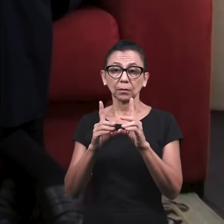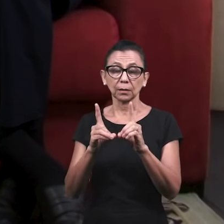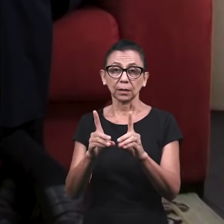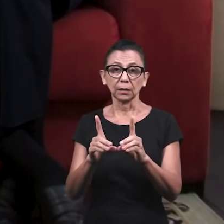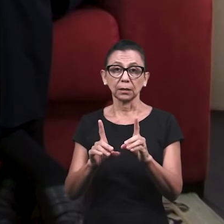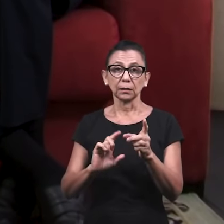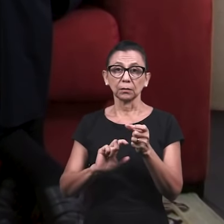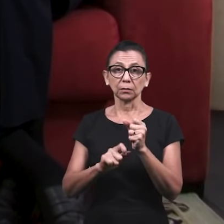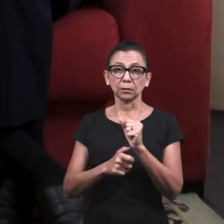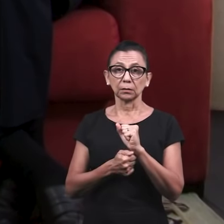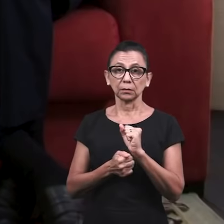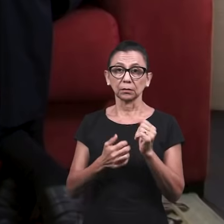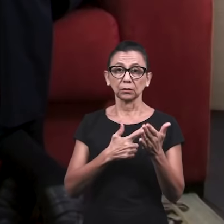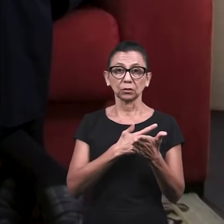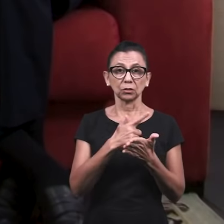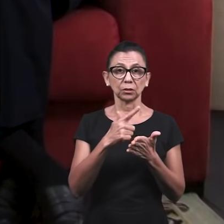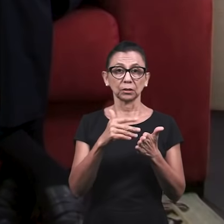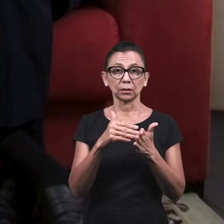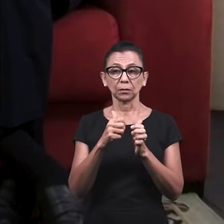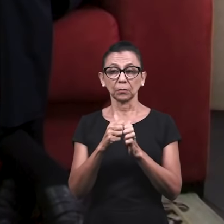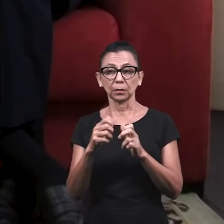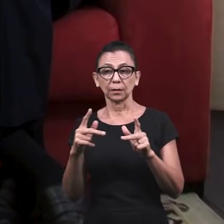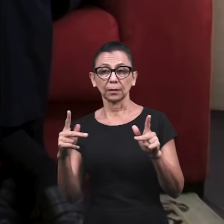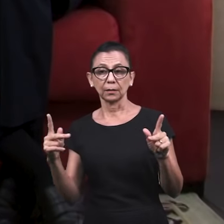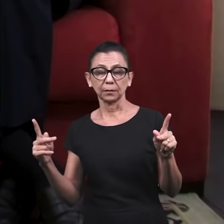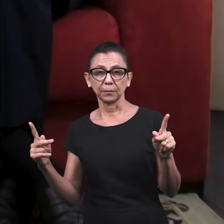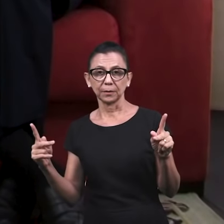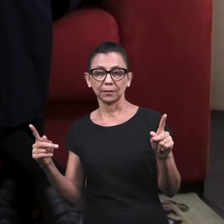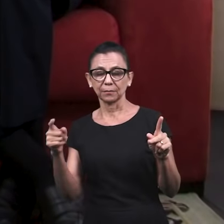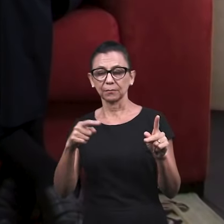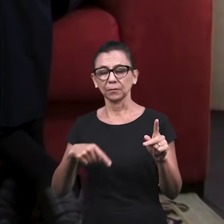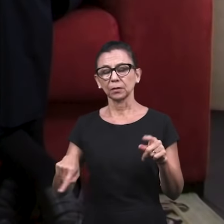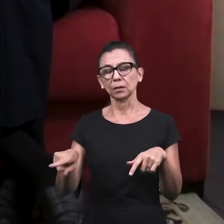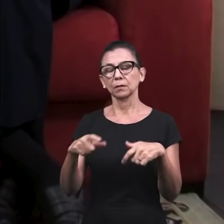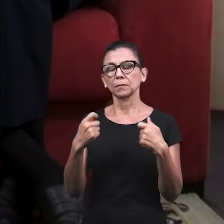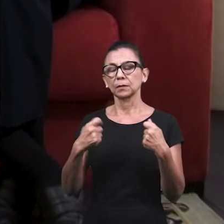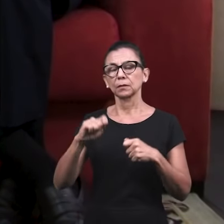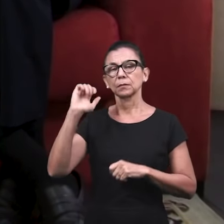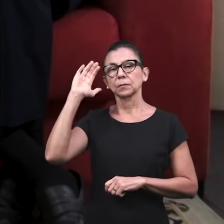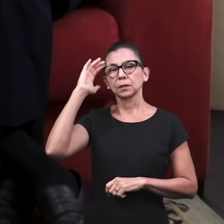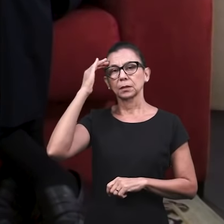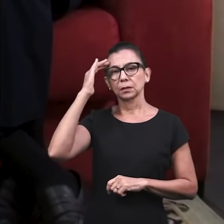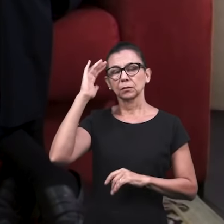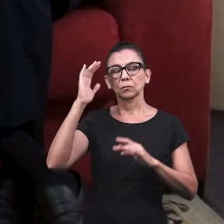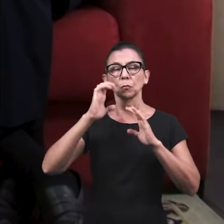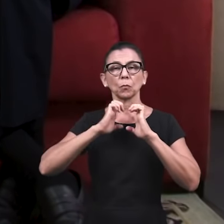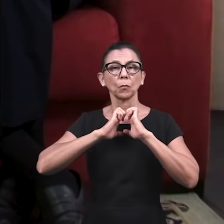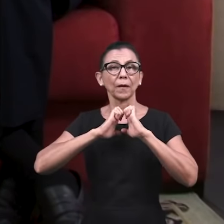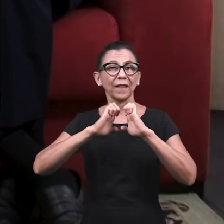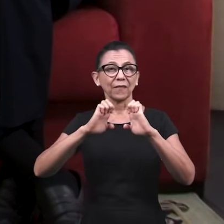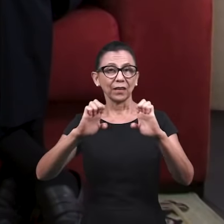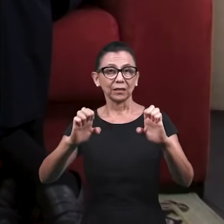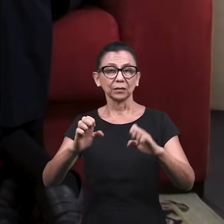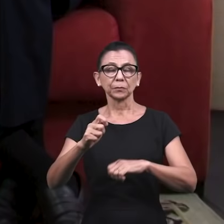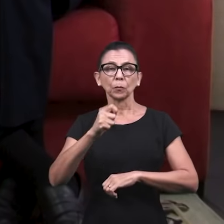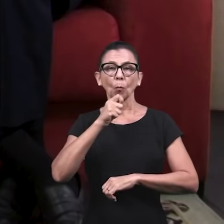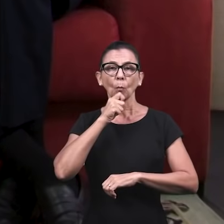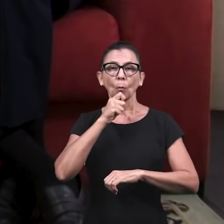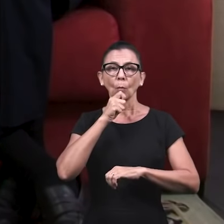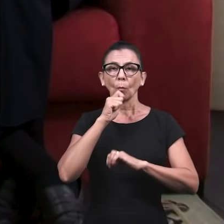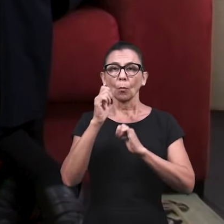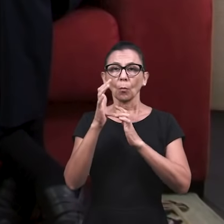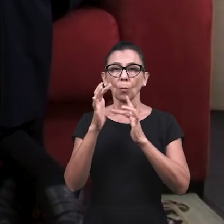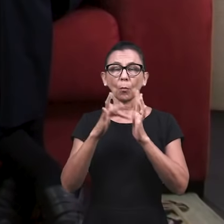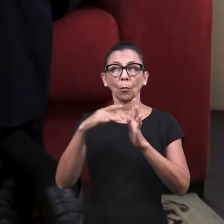o segredo que está de Gênesis ao Apocalipse, e nós precisamos entender que o Evangelho, sem